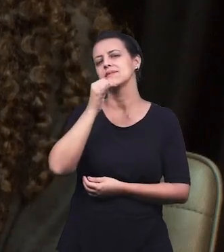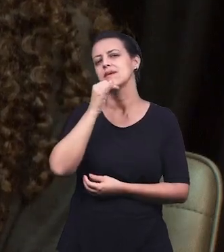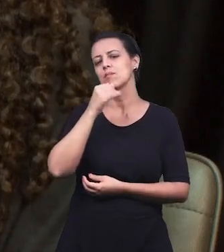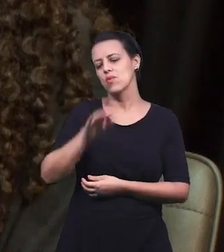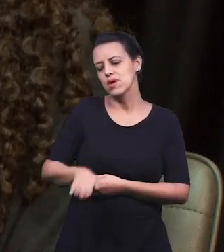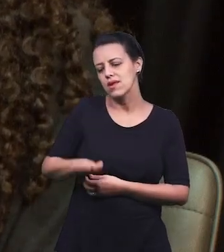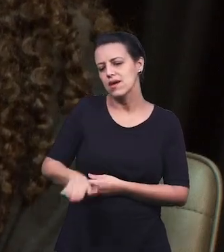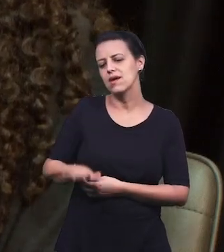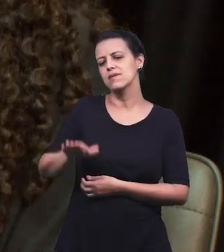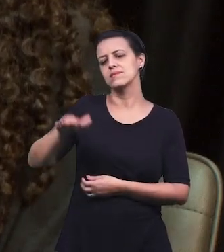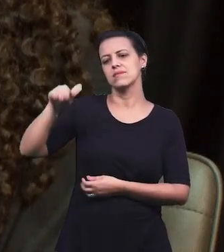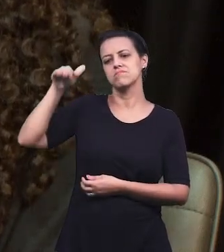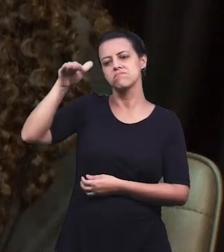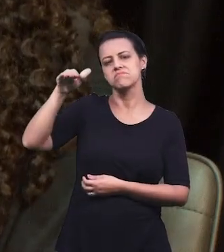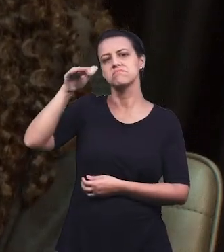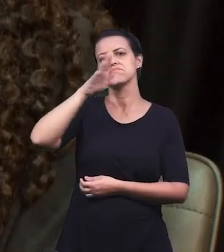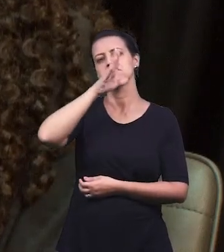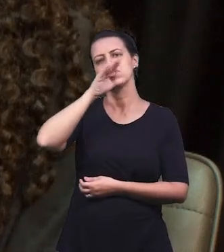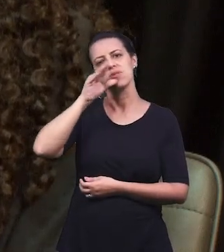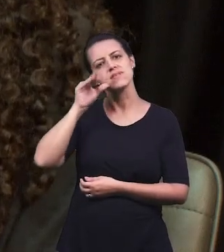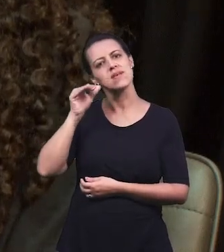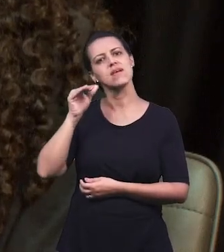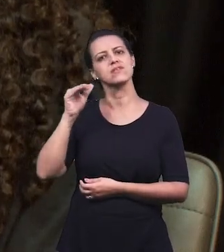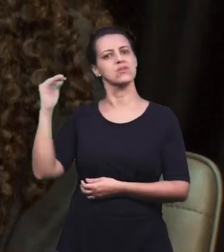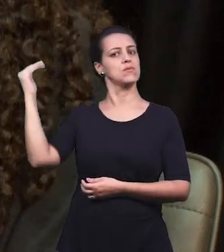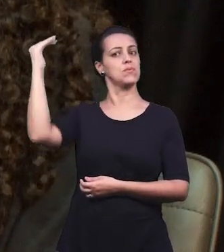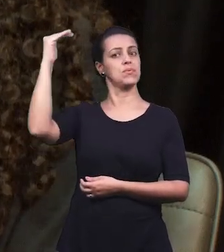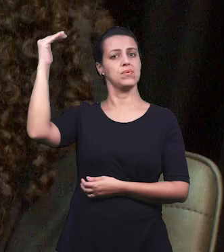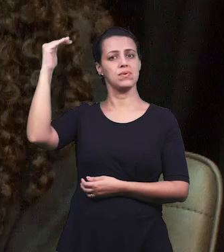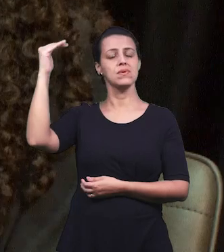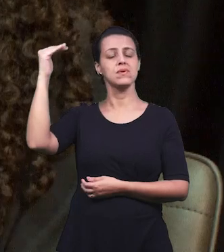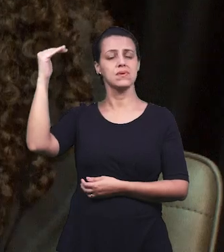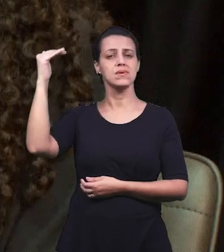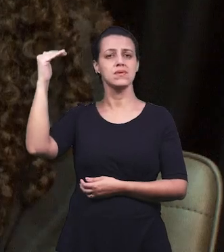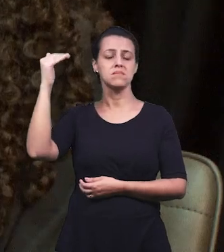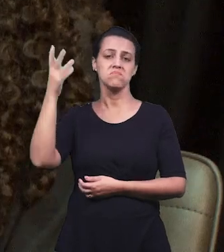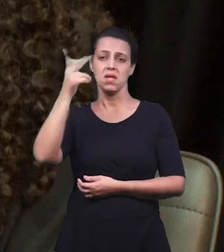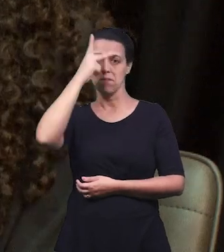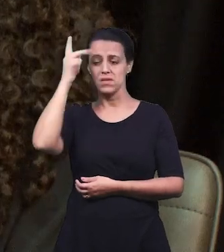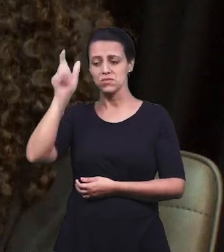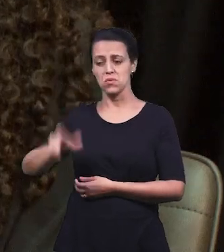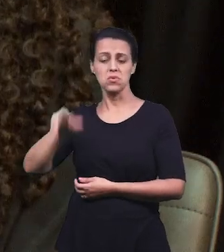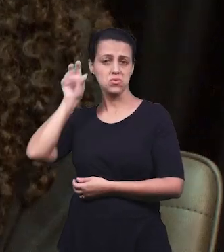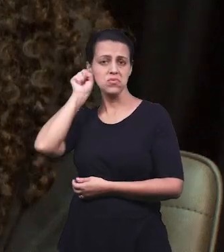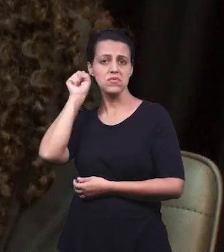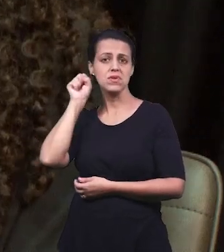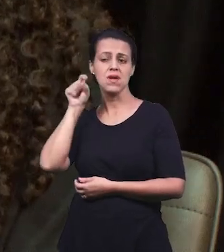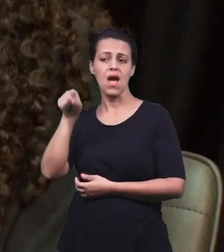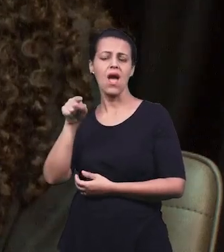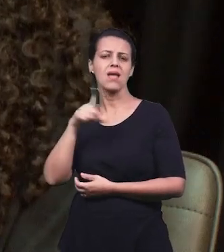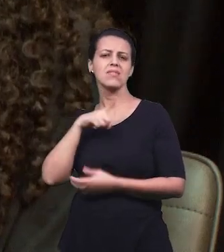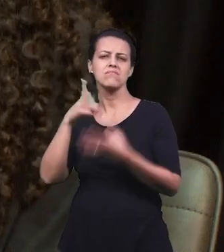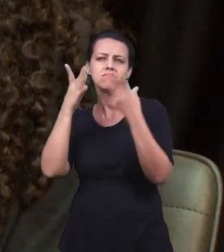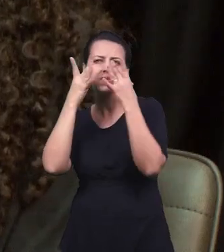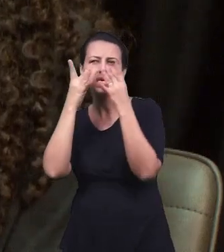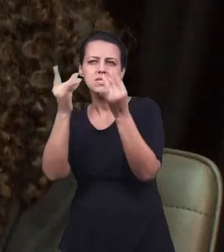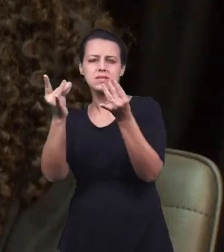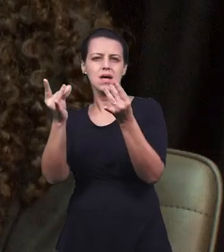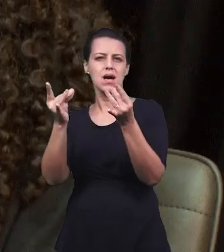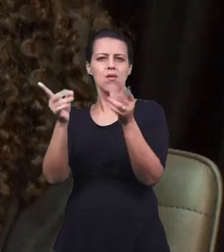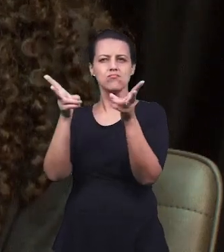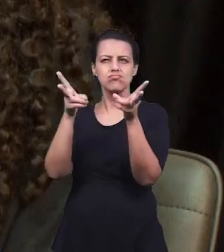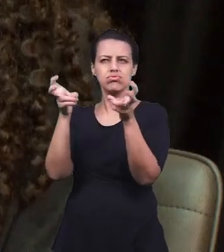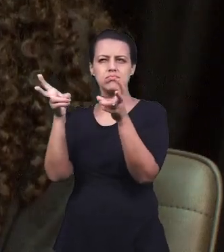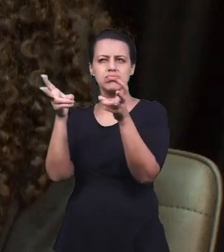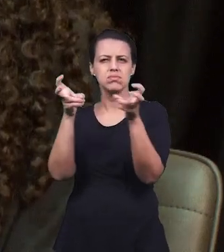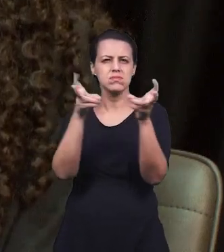um adolescente, o jovem, o adulto, é uma pessoa que escuta, então ela tem toda uma questão de atenção, uma questão